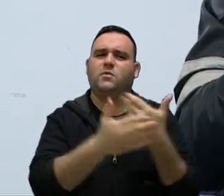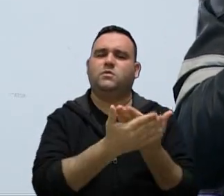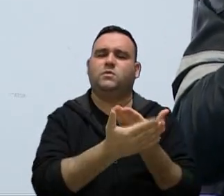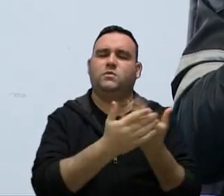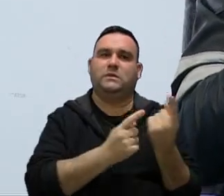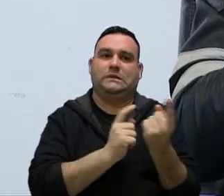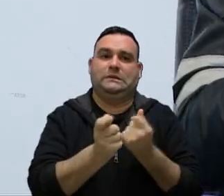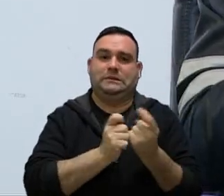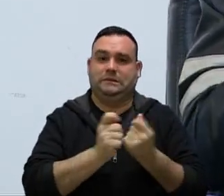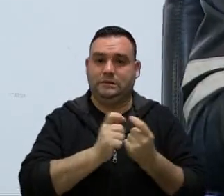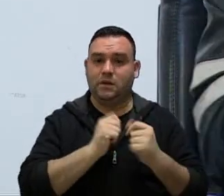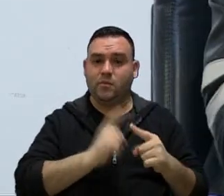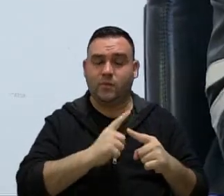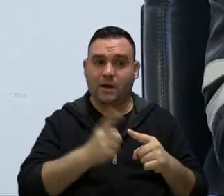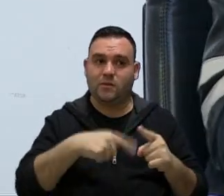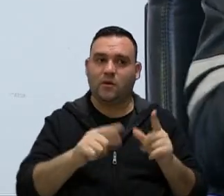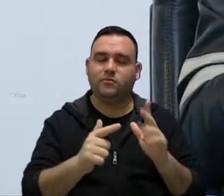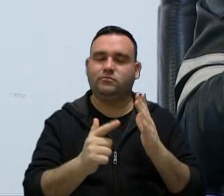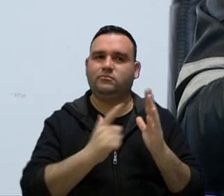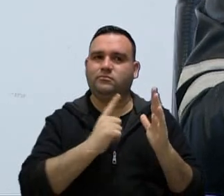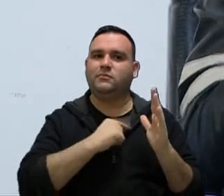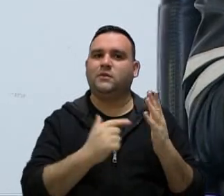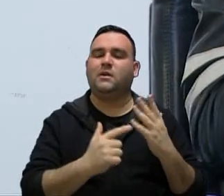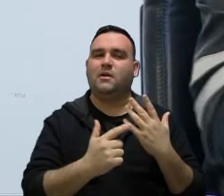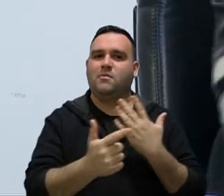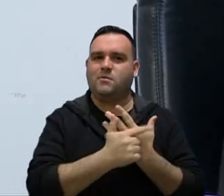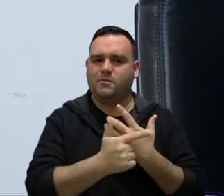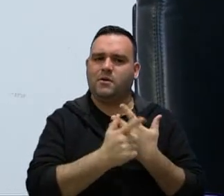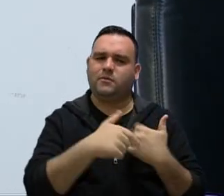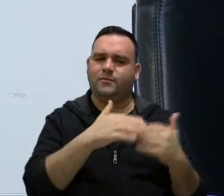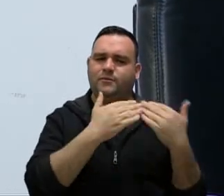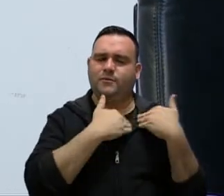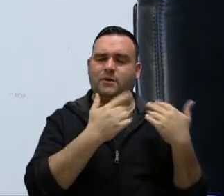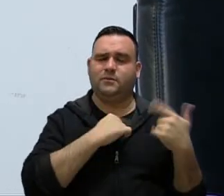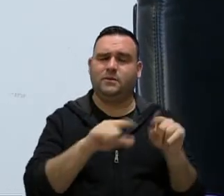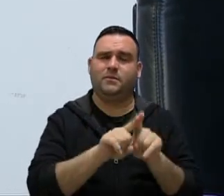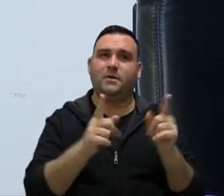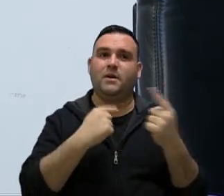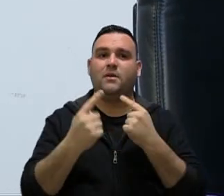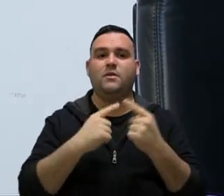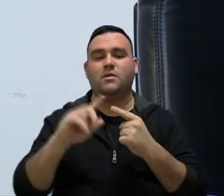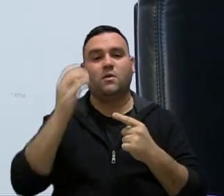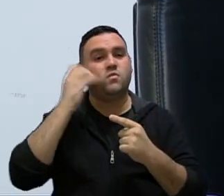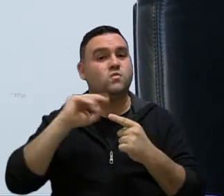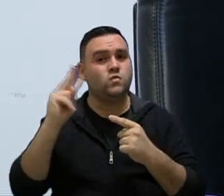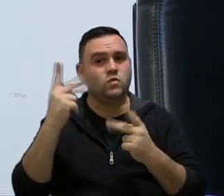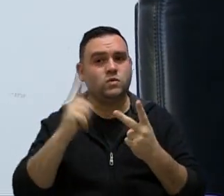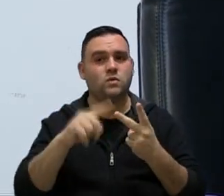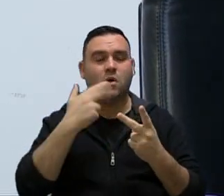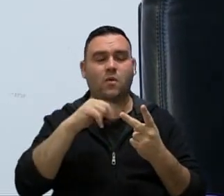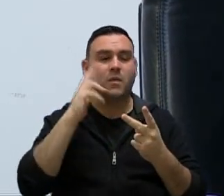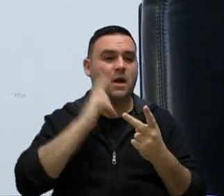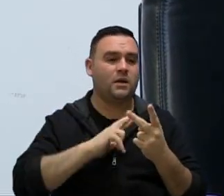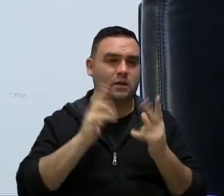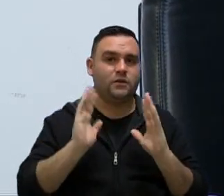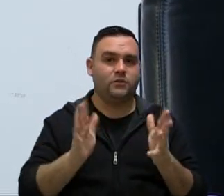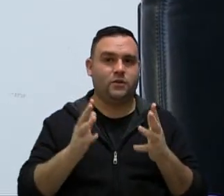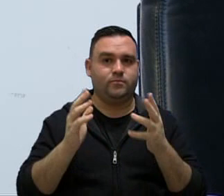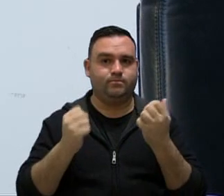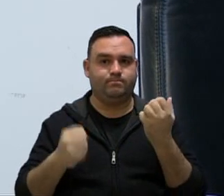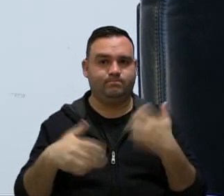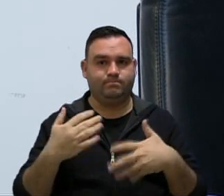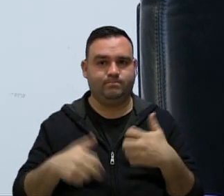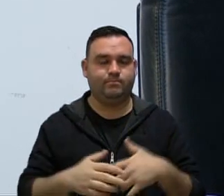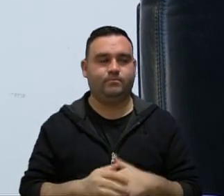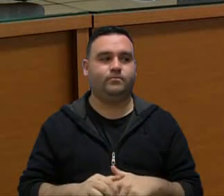que é mais que é mais nosso papel ali eu também tô conversando com a minha frente já conversei com o urso com renan e vamos fazer segunda-feira isso